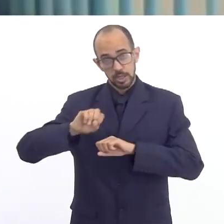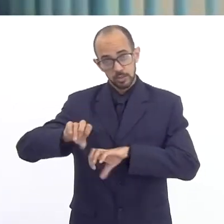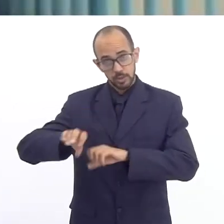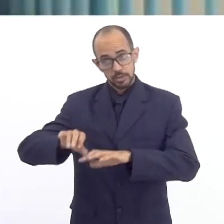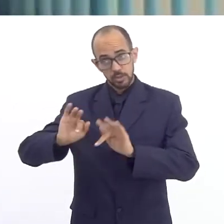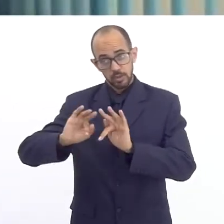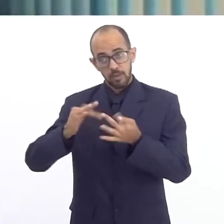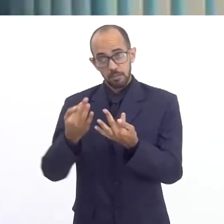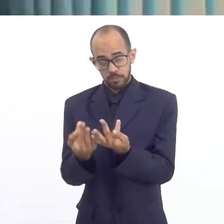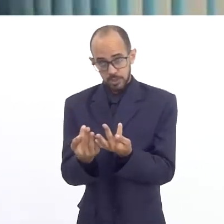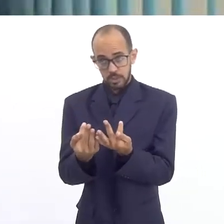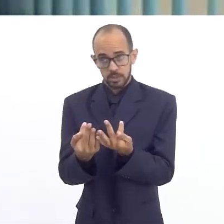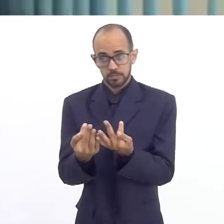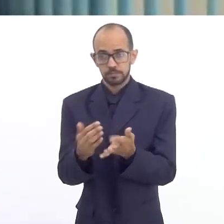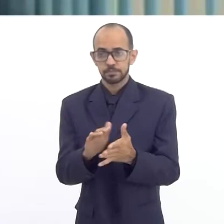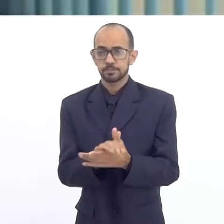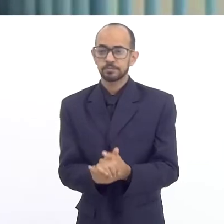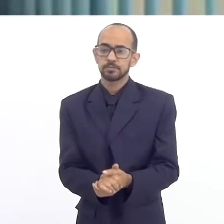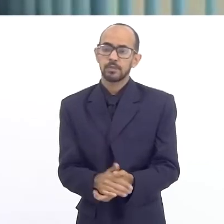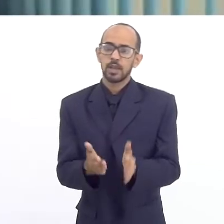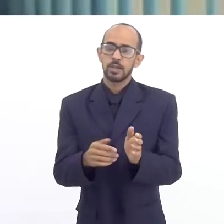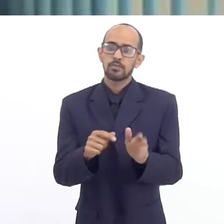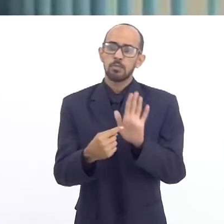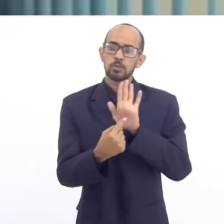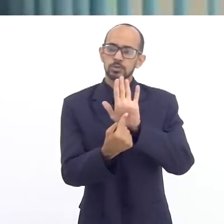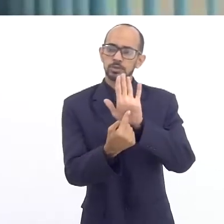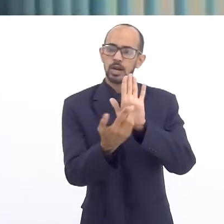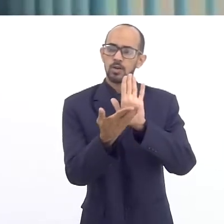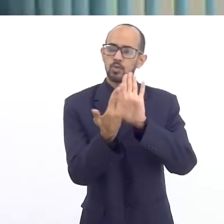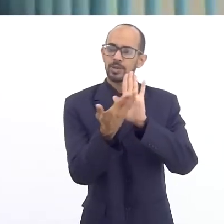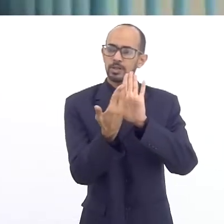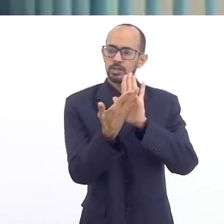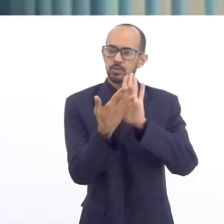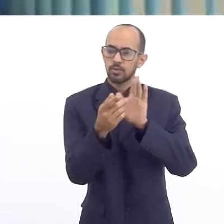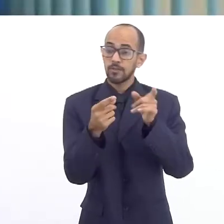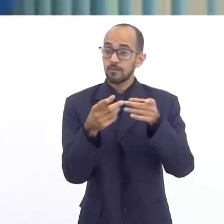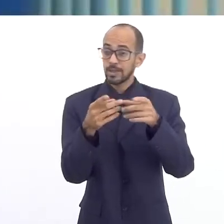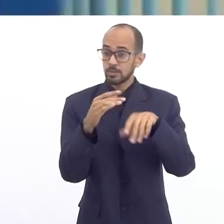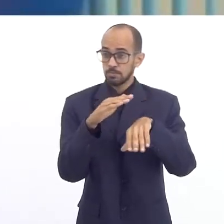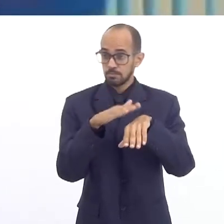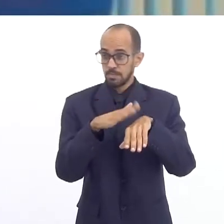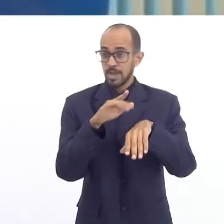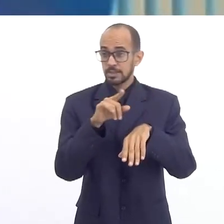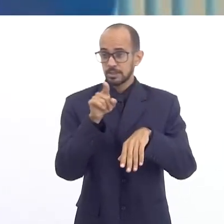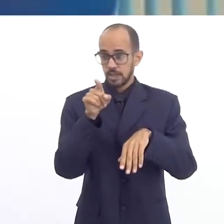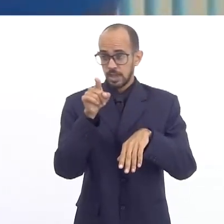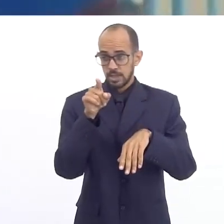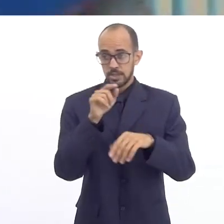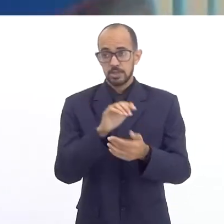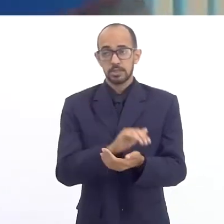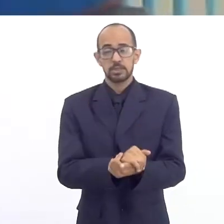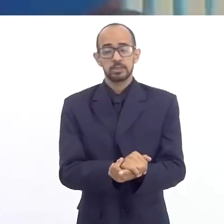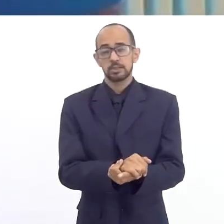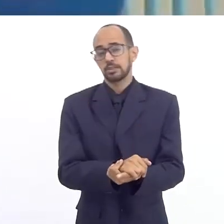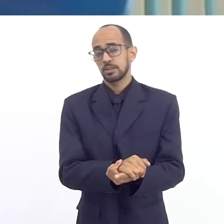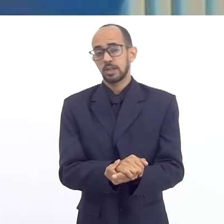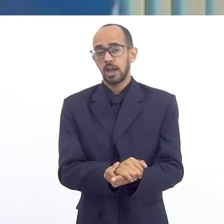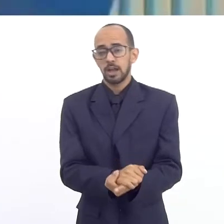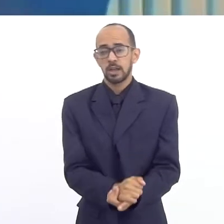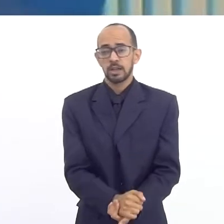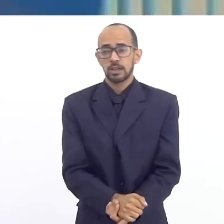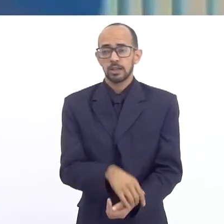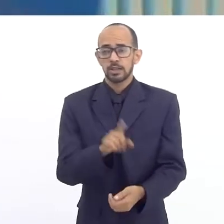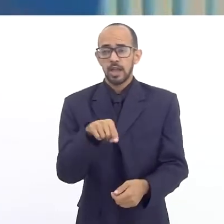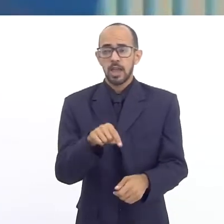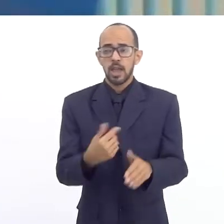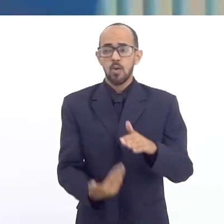educação na família. Aliás, eu vou mostrar aqui o meu livro que mais vende. Super importante. Ele